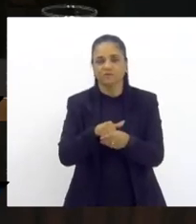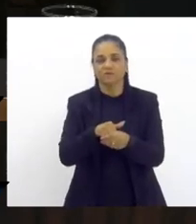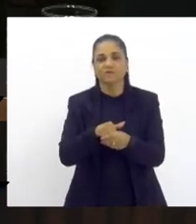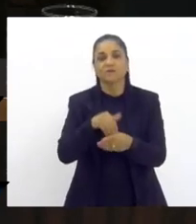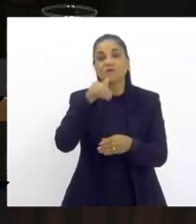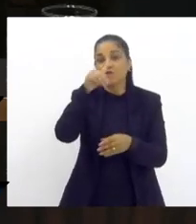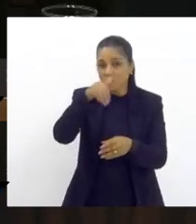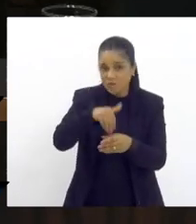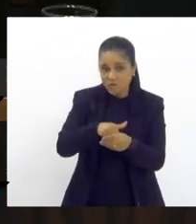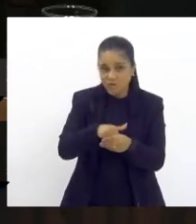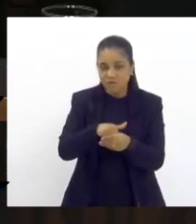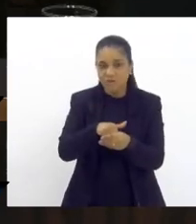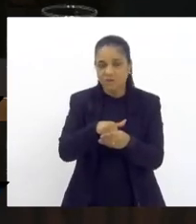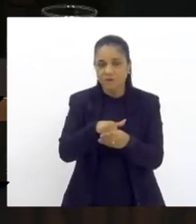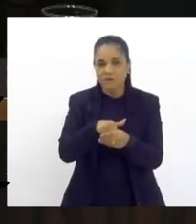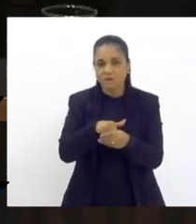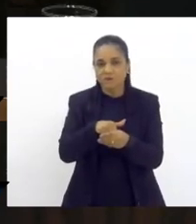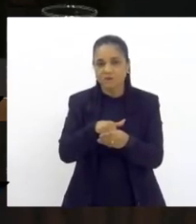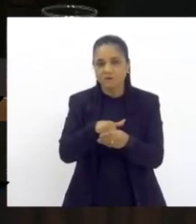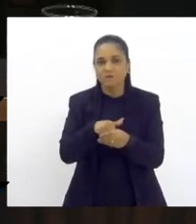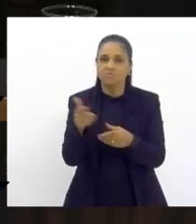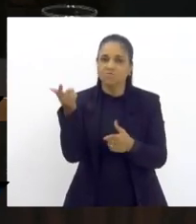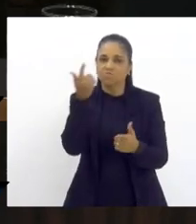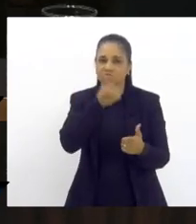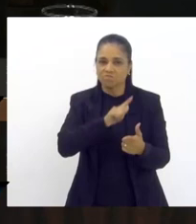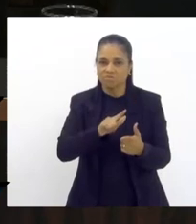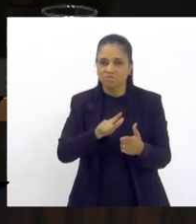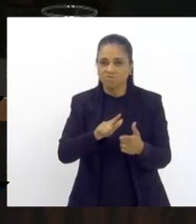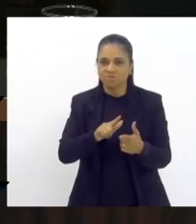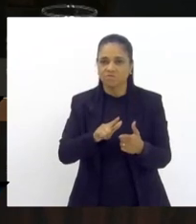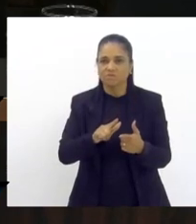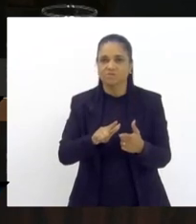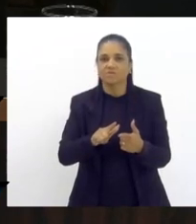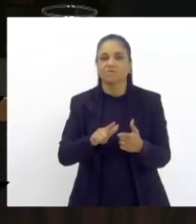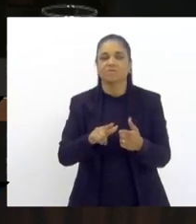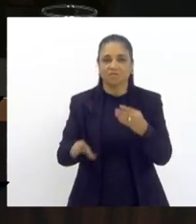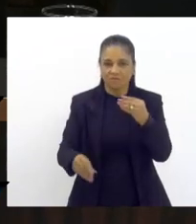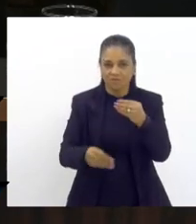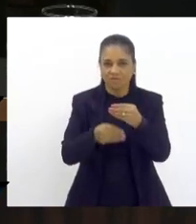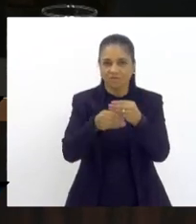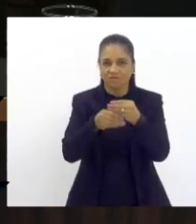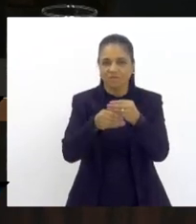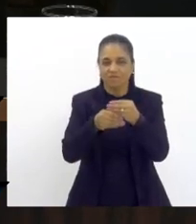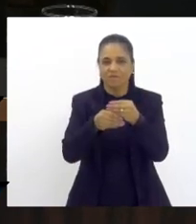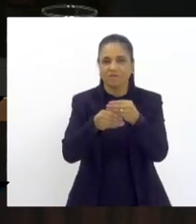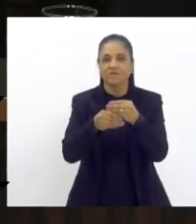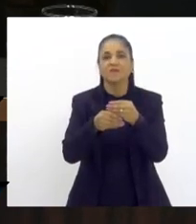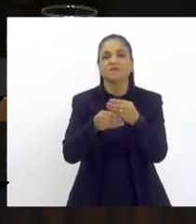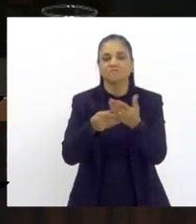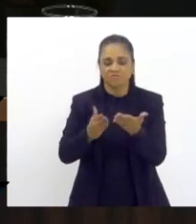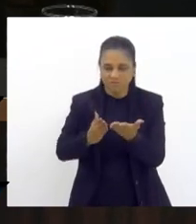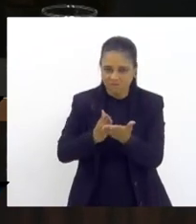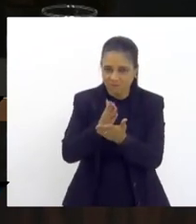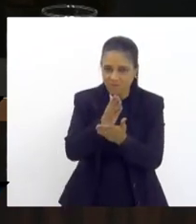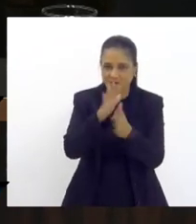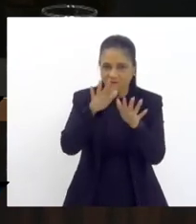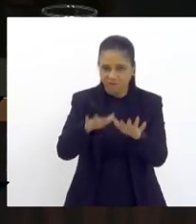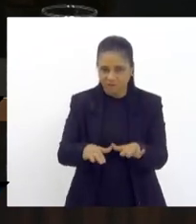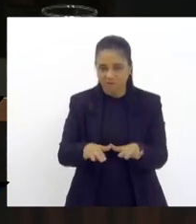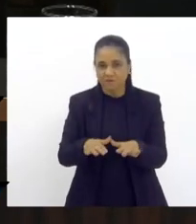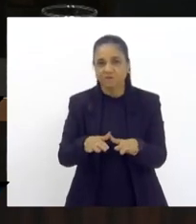votação. Votação do vencido, assim emendado. Senhores que aprovam, permaneçam como